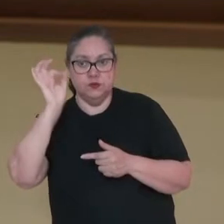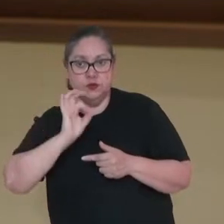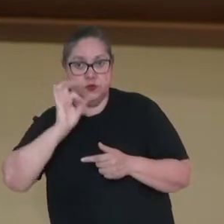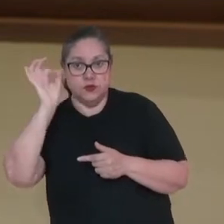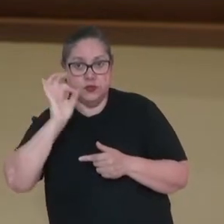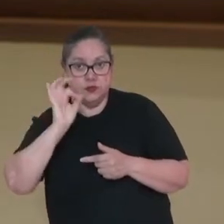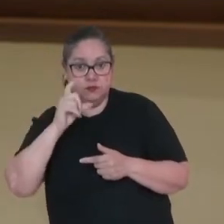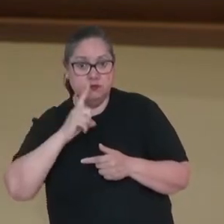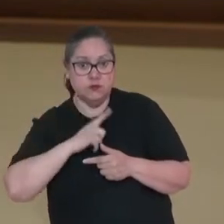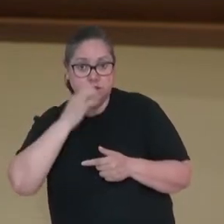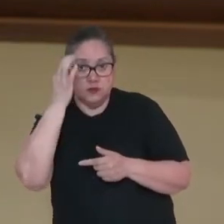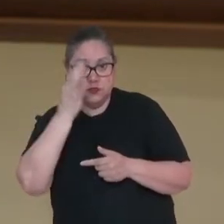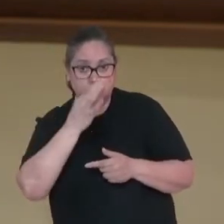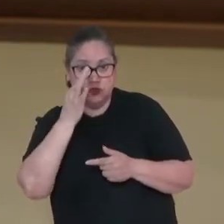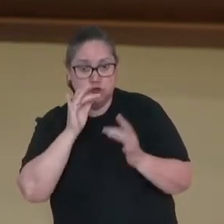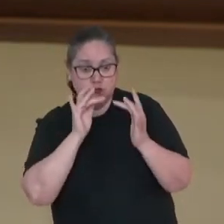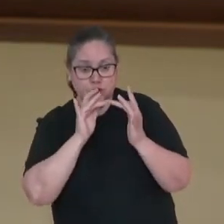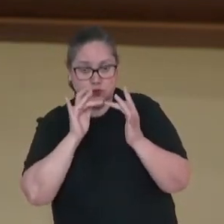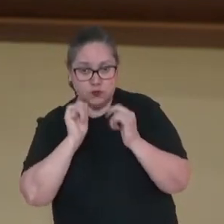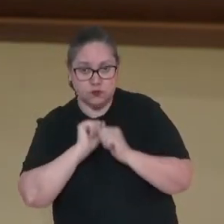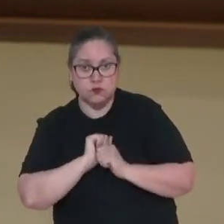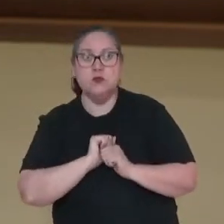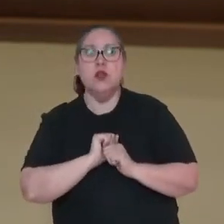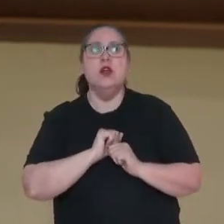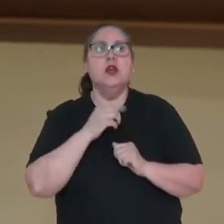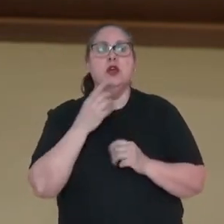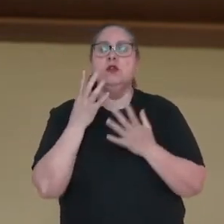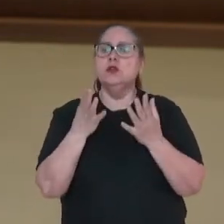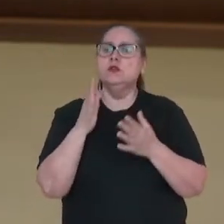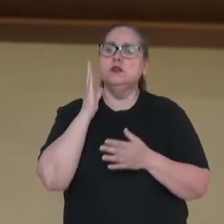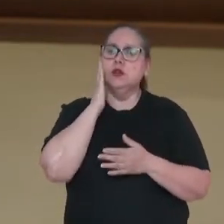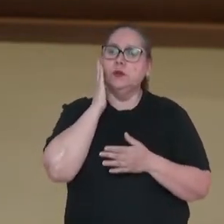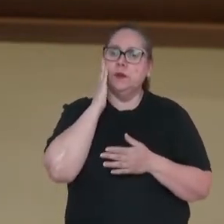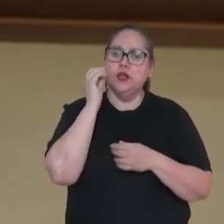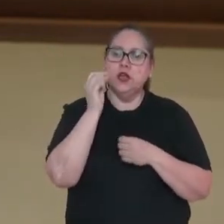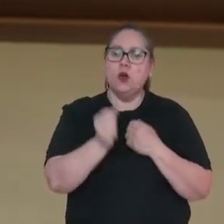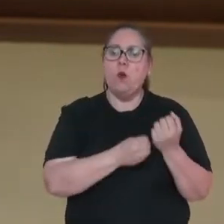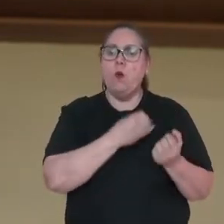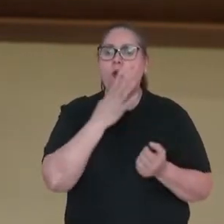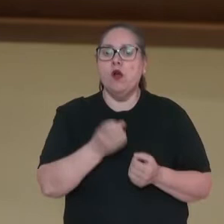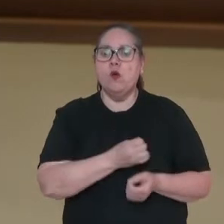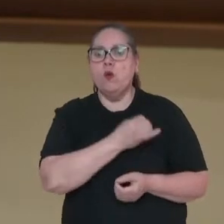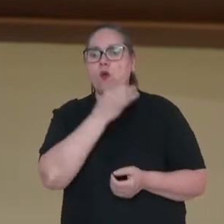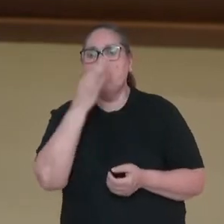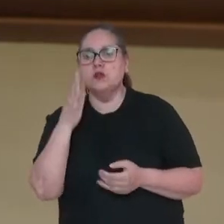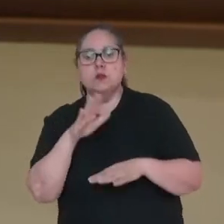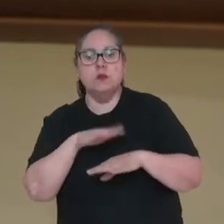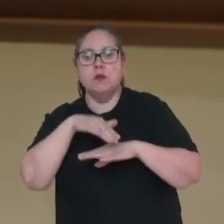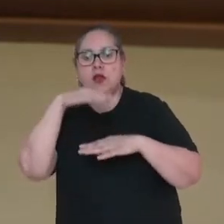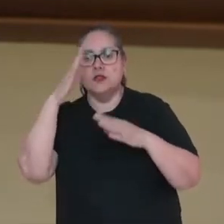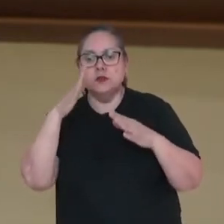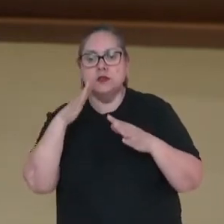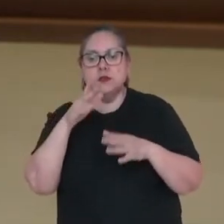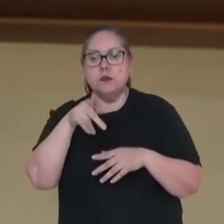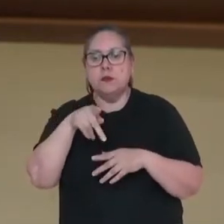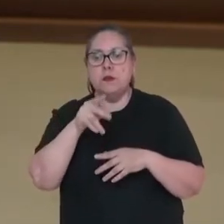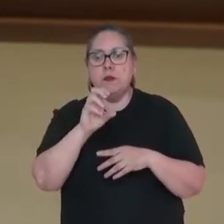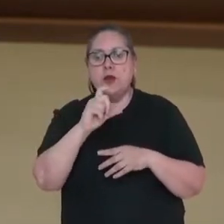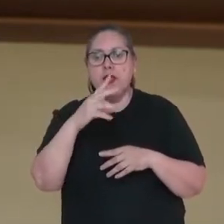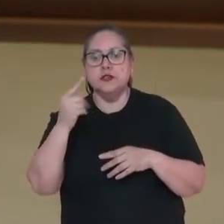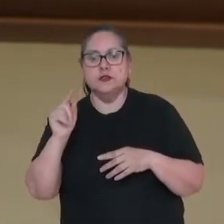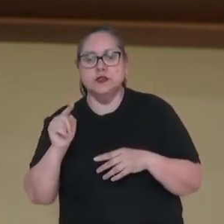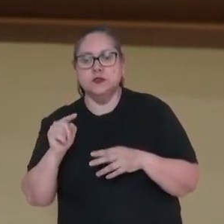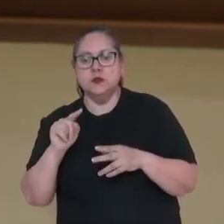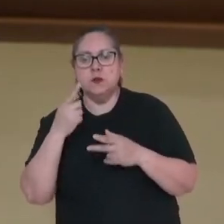99,73 estão de acordo com o padrão. Eu quero saber qual é a quantidade máxima de peças